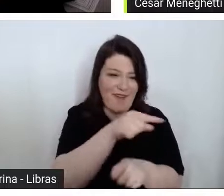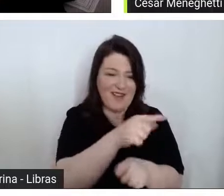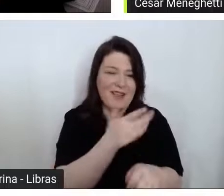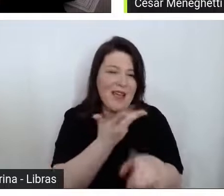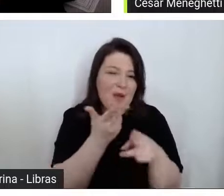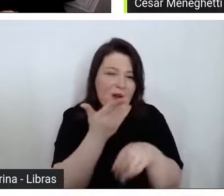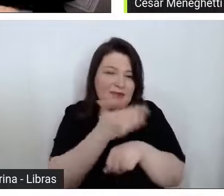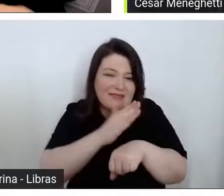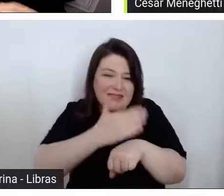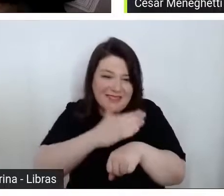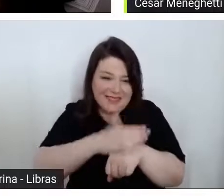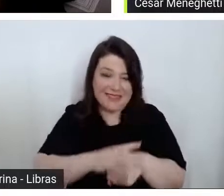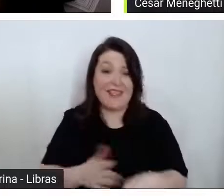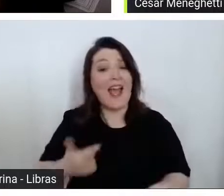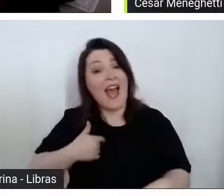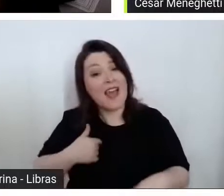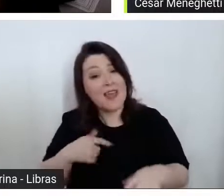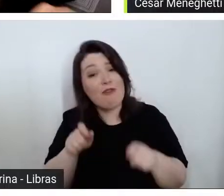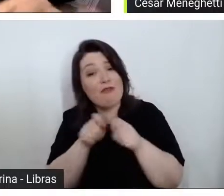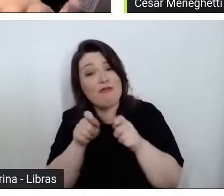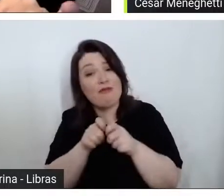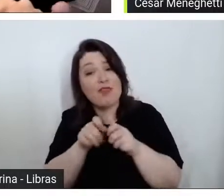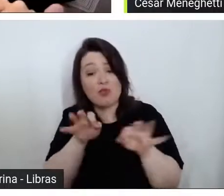eu fiz um projeto, mas assim, sabe,